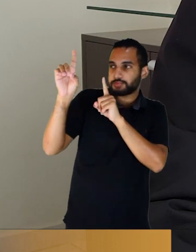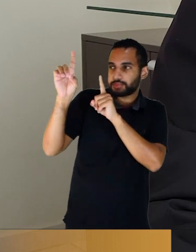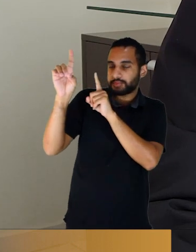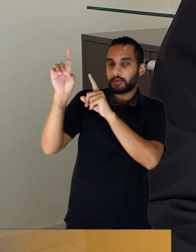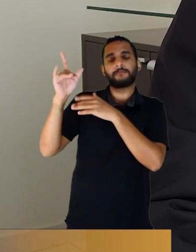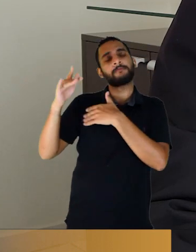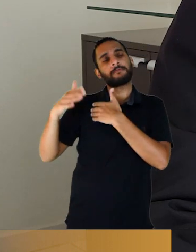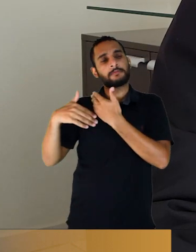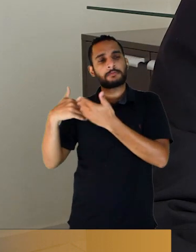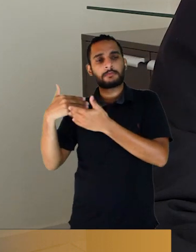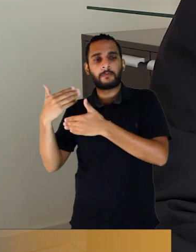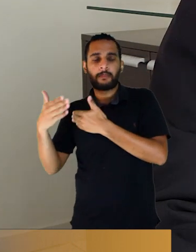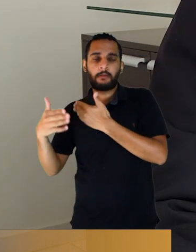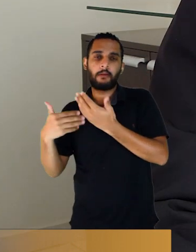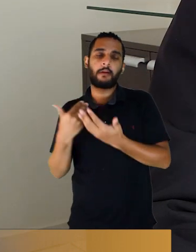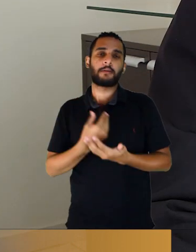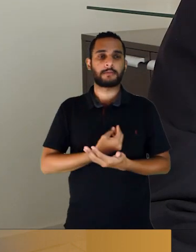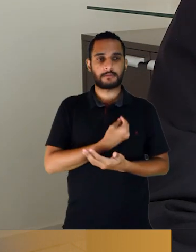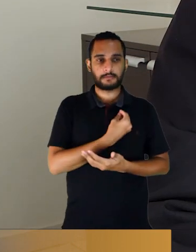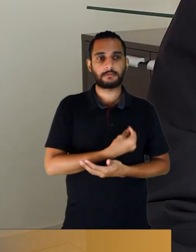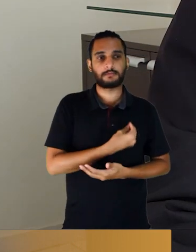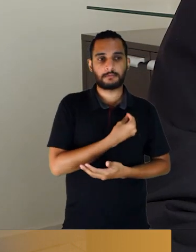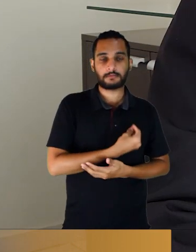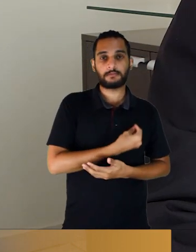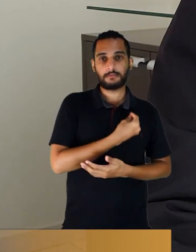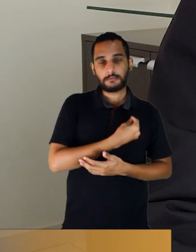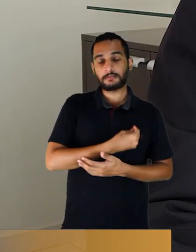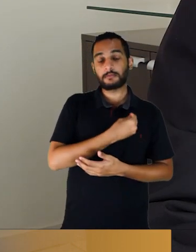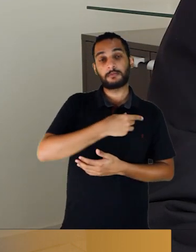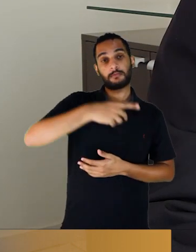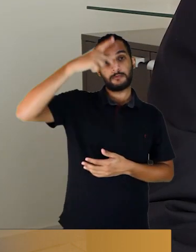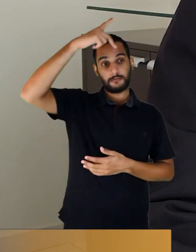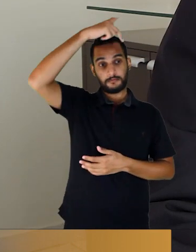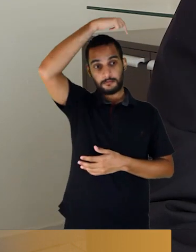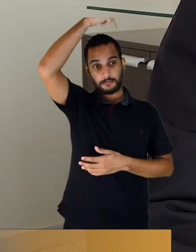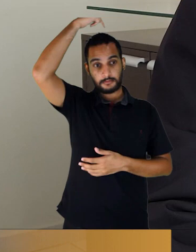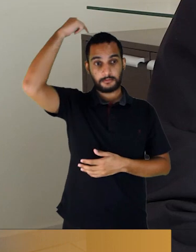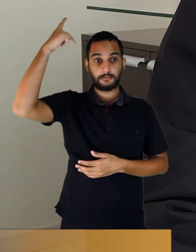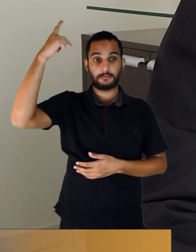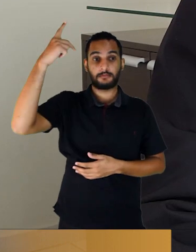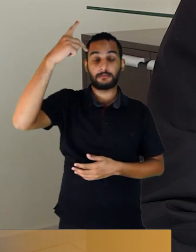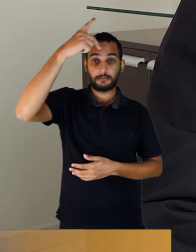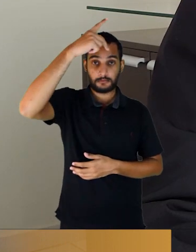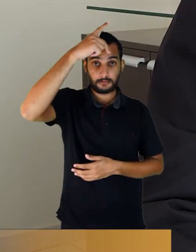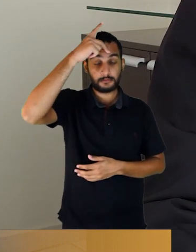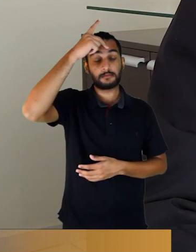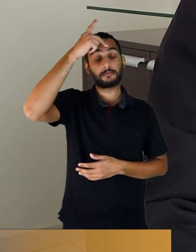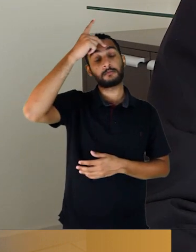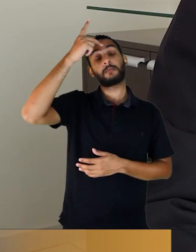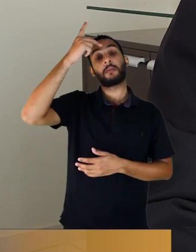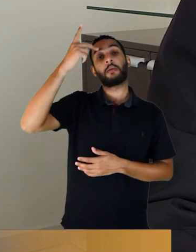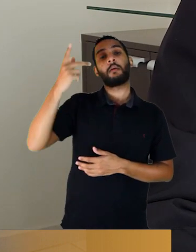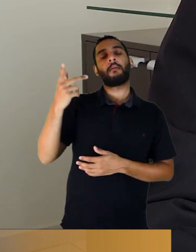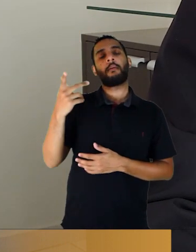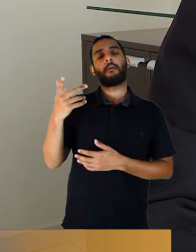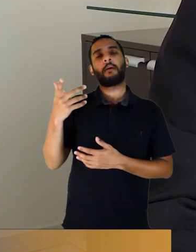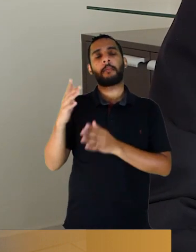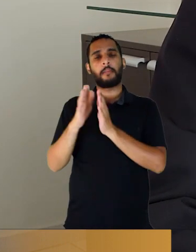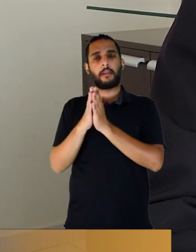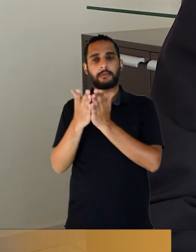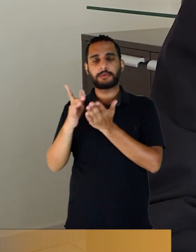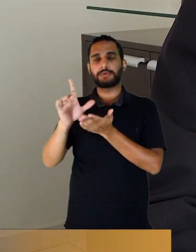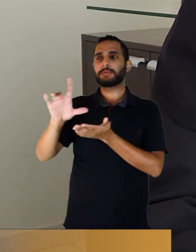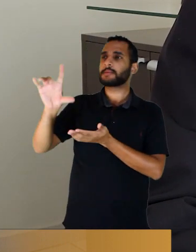neste mistério. E à medida que a vida vai prosseguindo na linha de